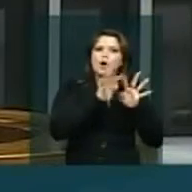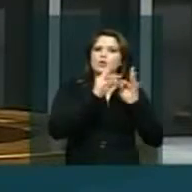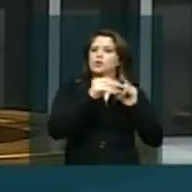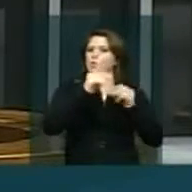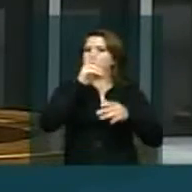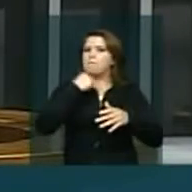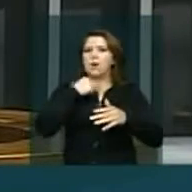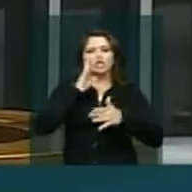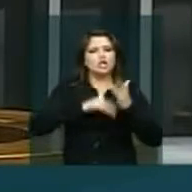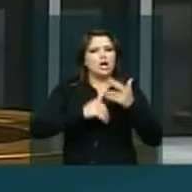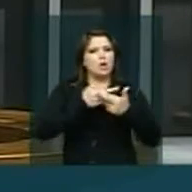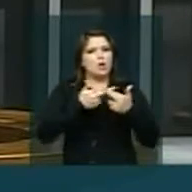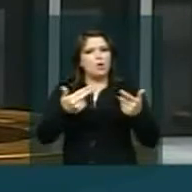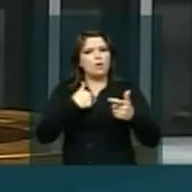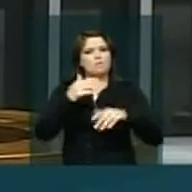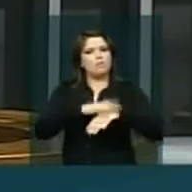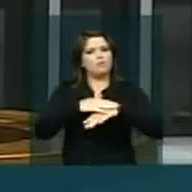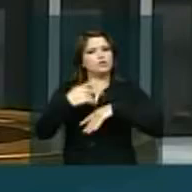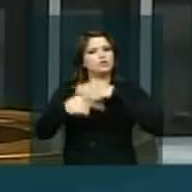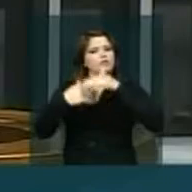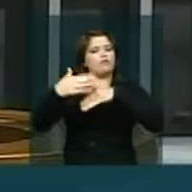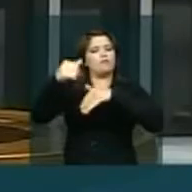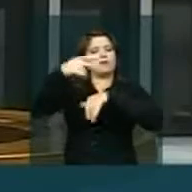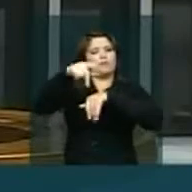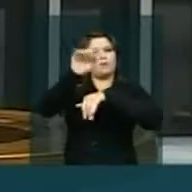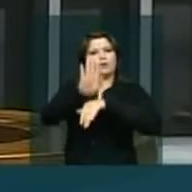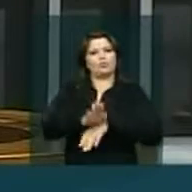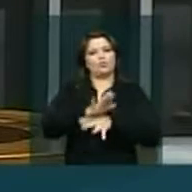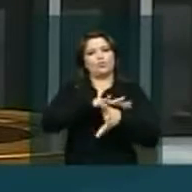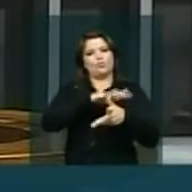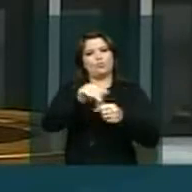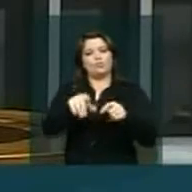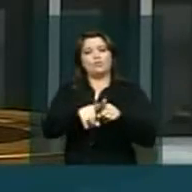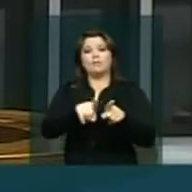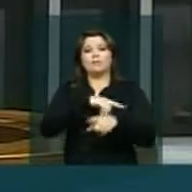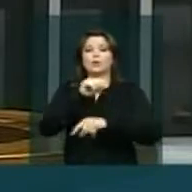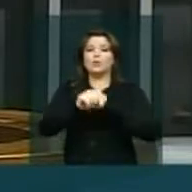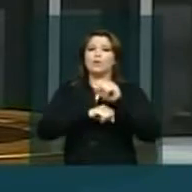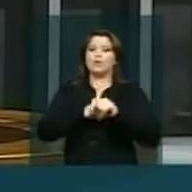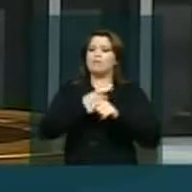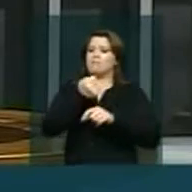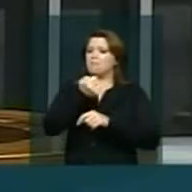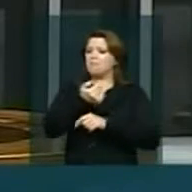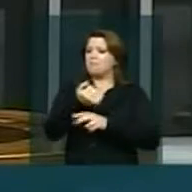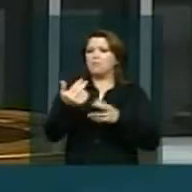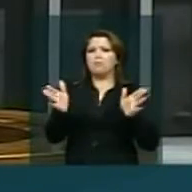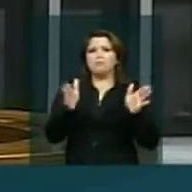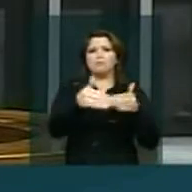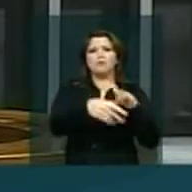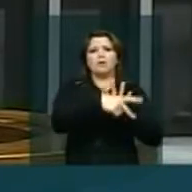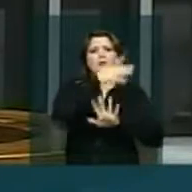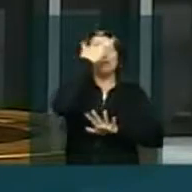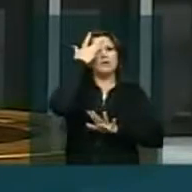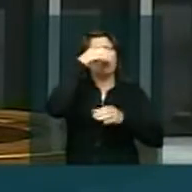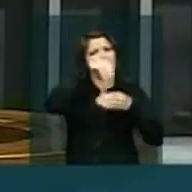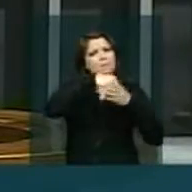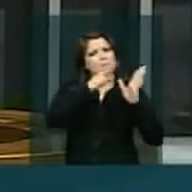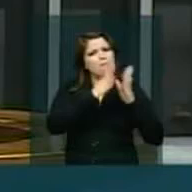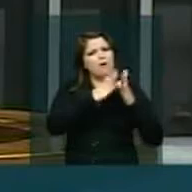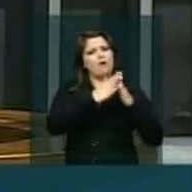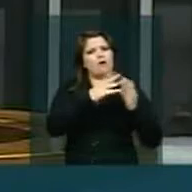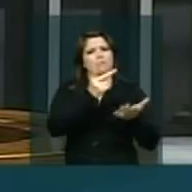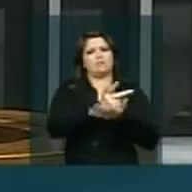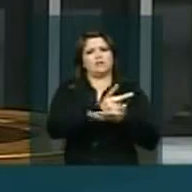suas riquezas para o desenvolvimento do país e do mundo, e muito pouca coisa fica para os amazônidas, que